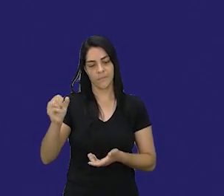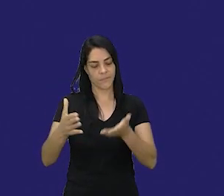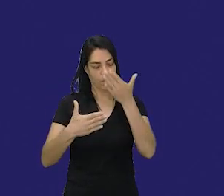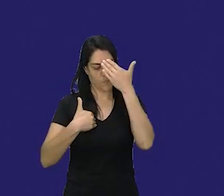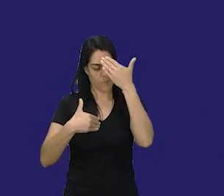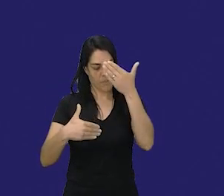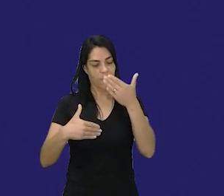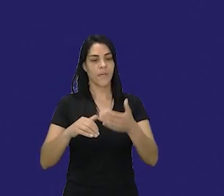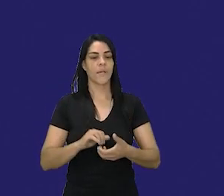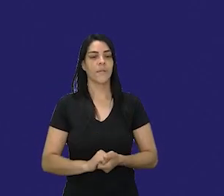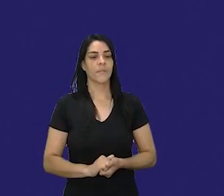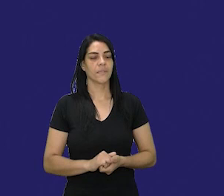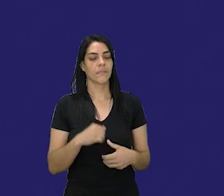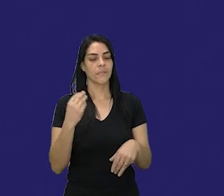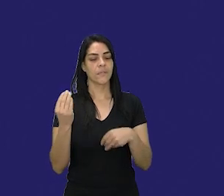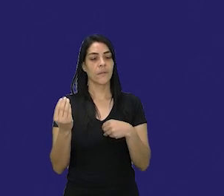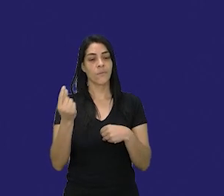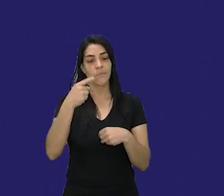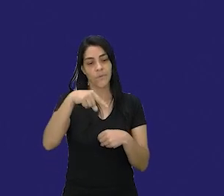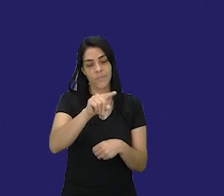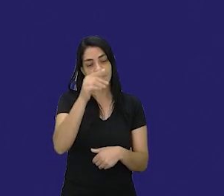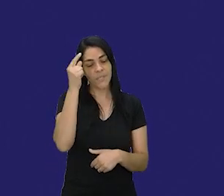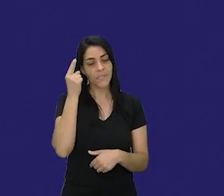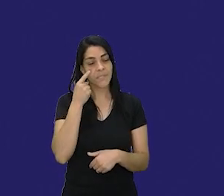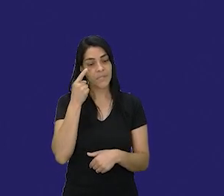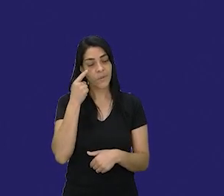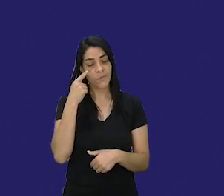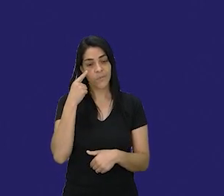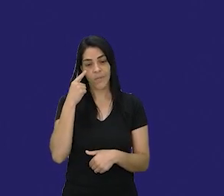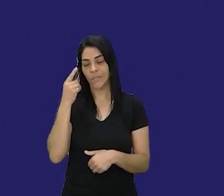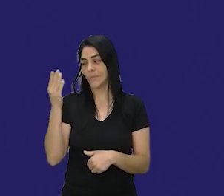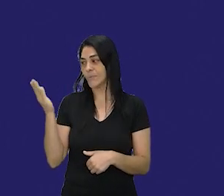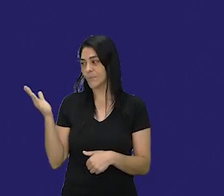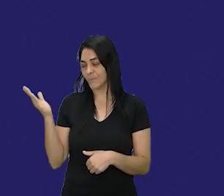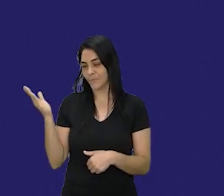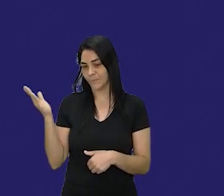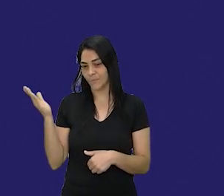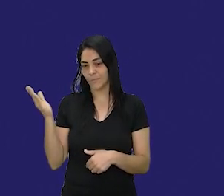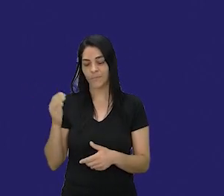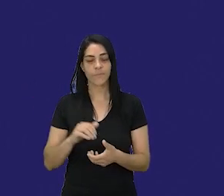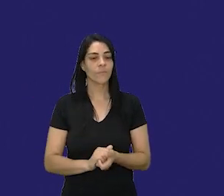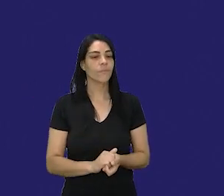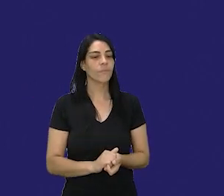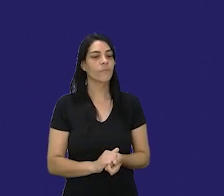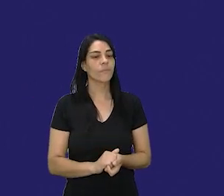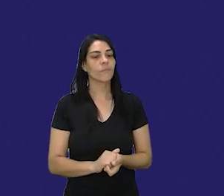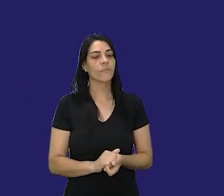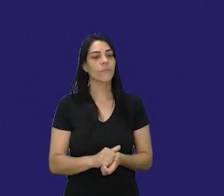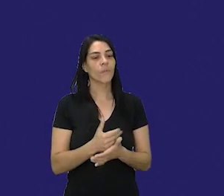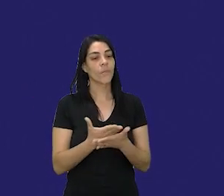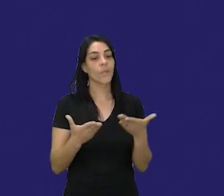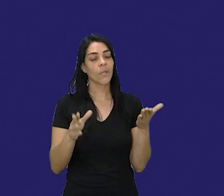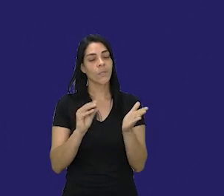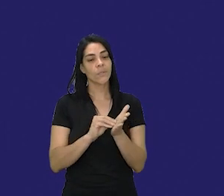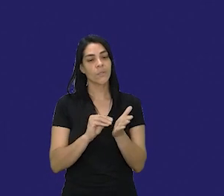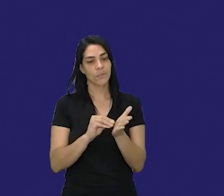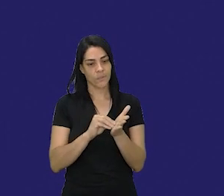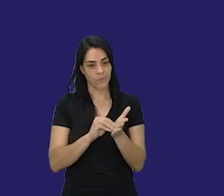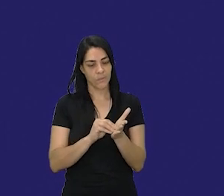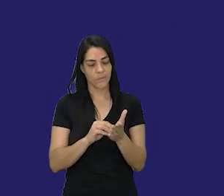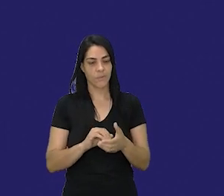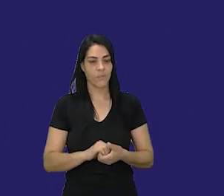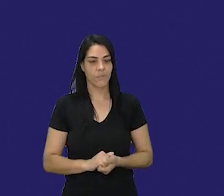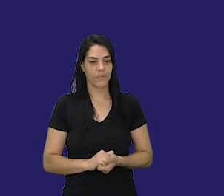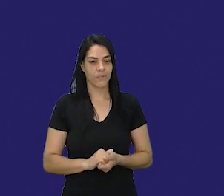Então, como vocês estão vendo aí na tela, nós colocamos os QR Codes.